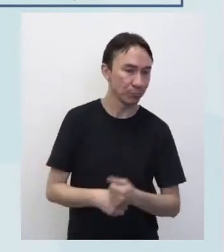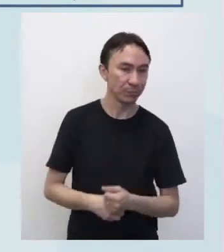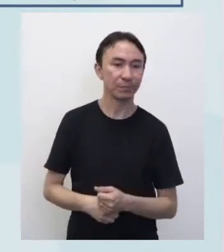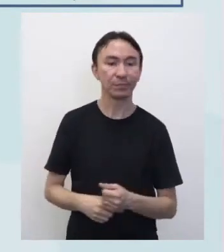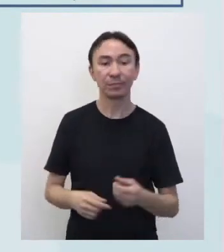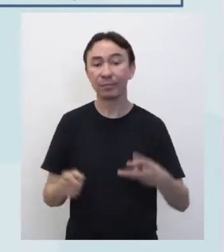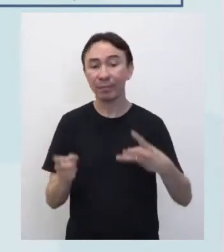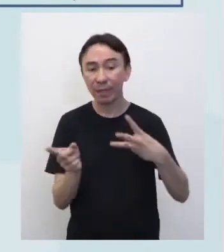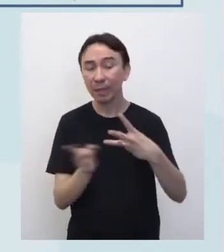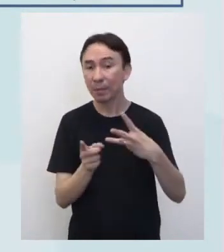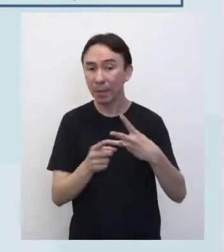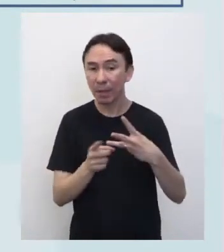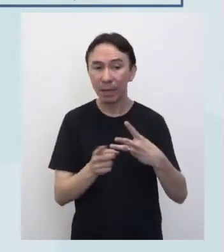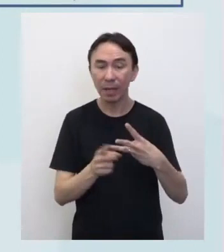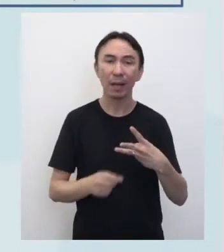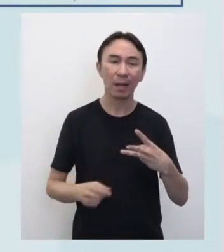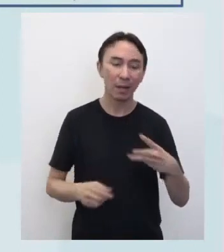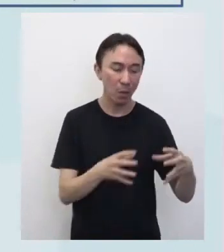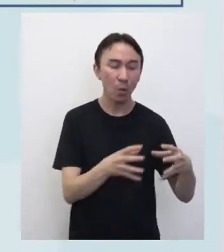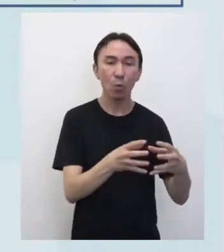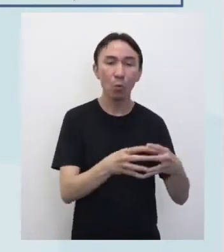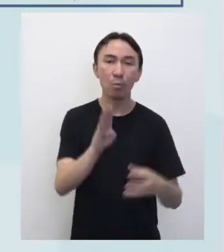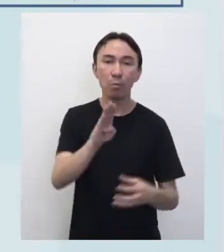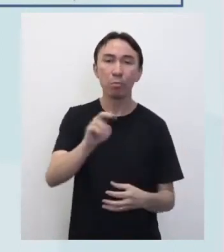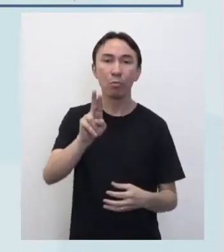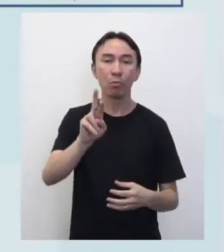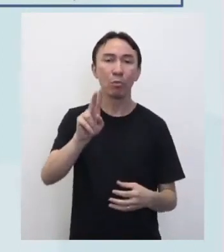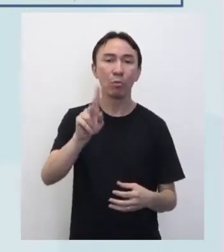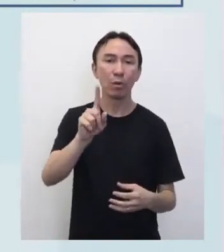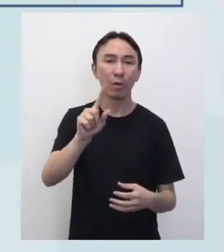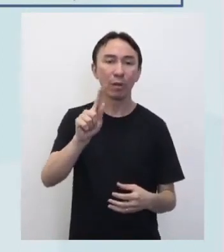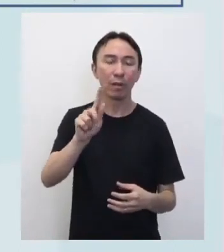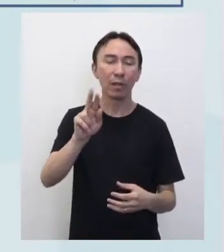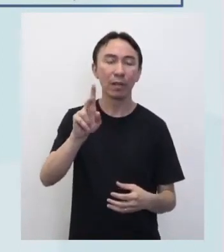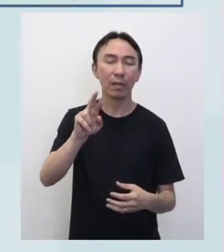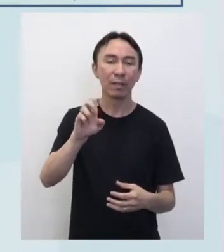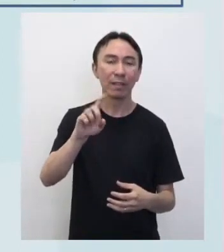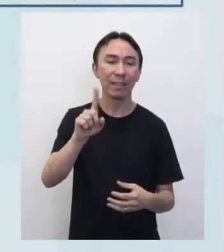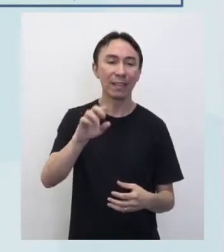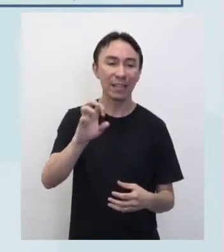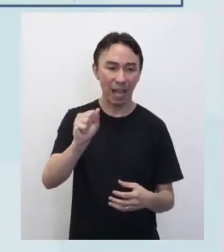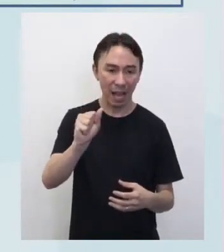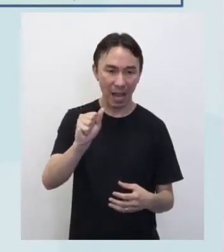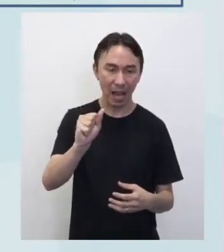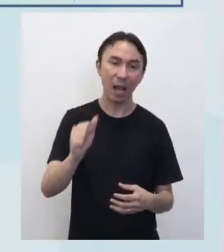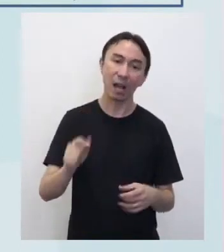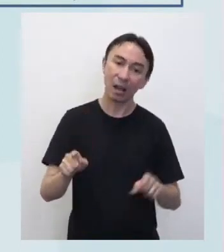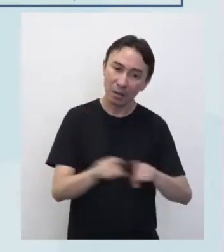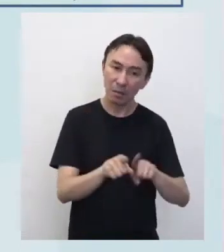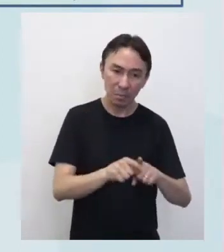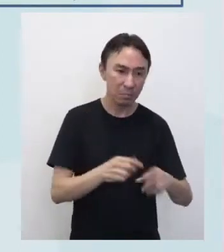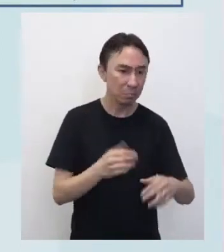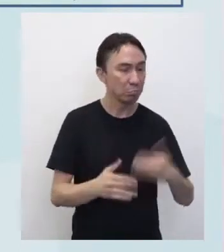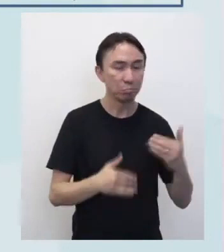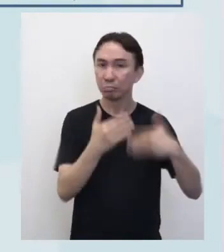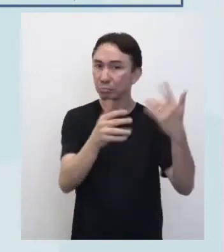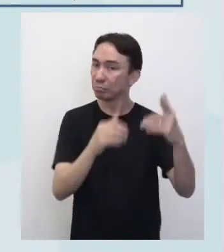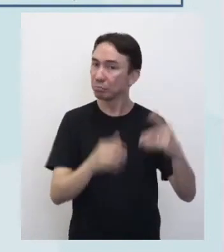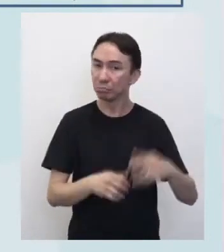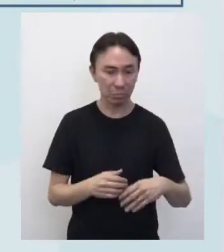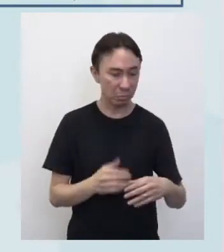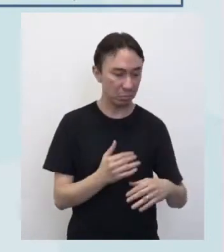burguesia enquanto grupo social. À medida em que o comércio ia se estabelecendo e se desenvolvendo, a burguesia ia